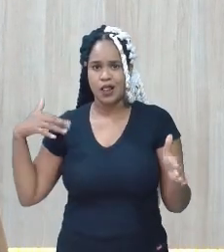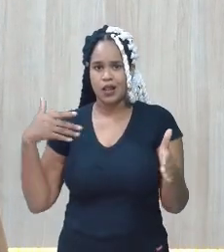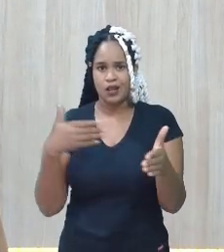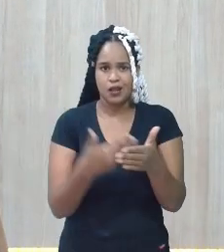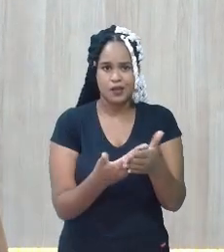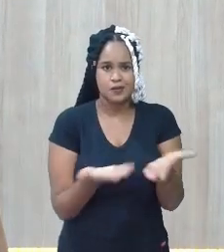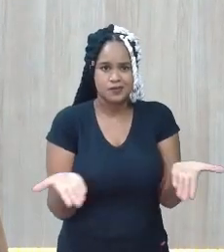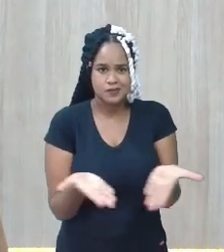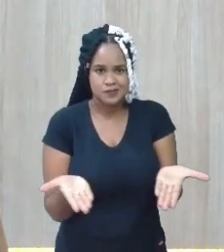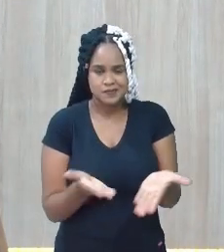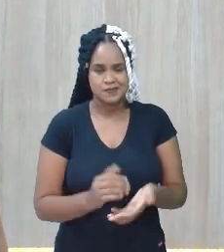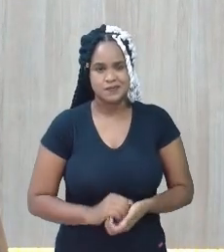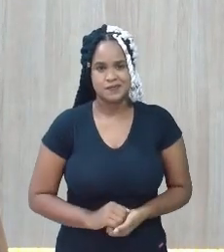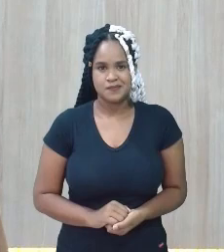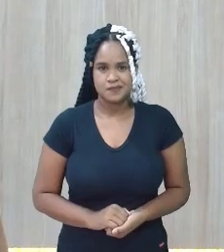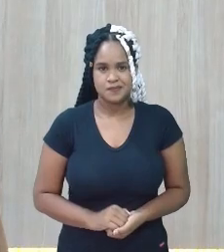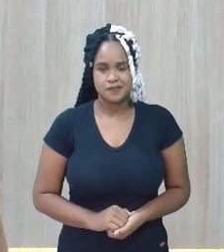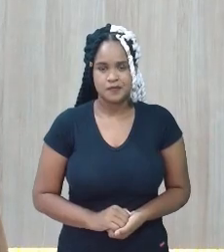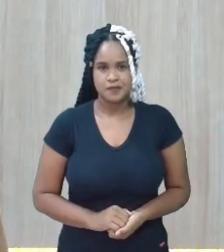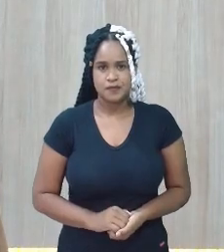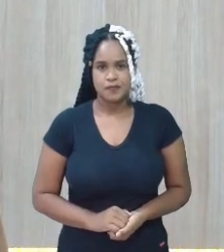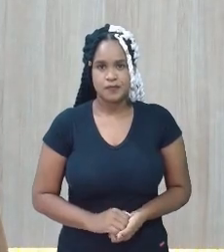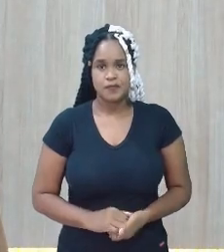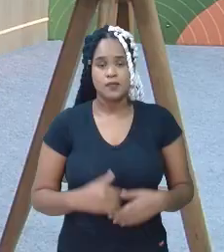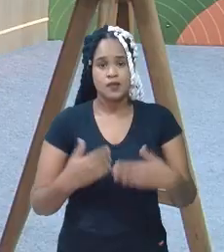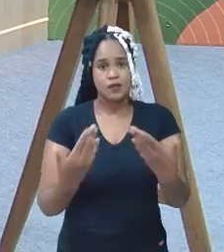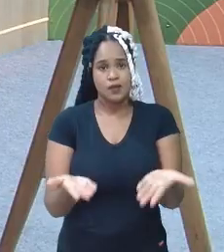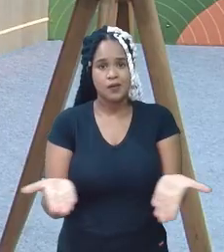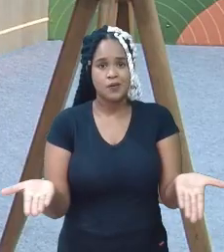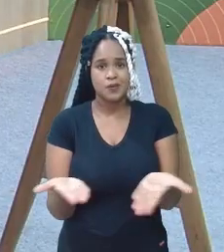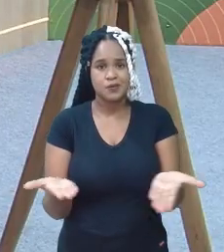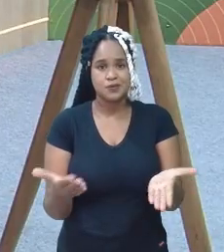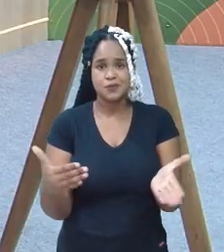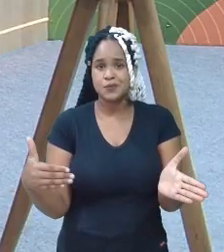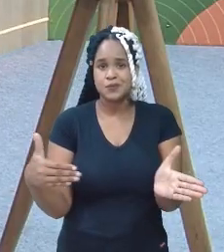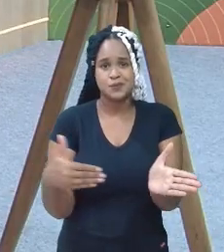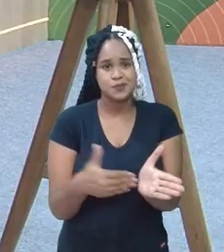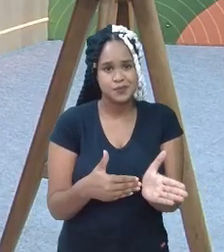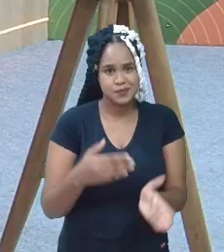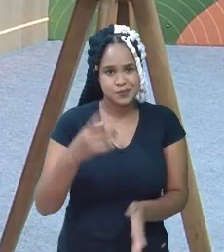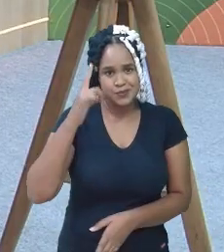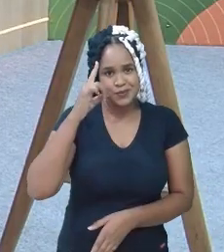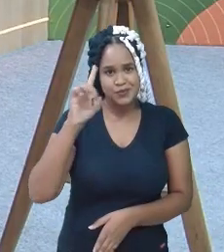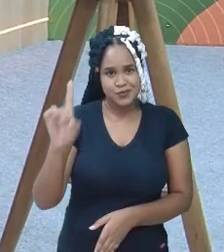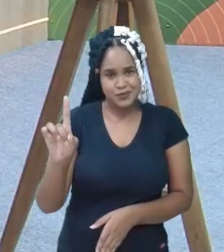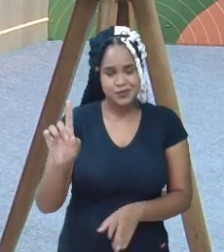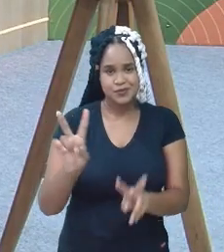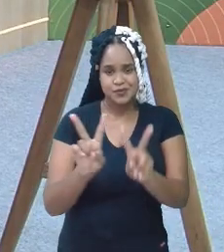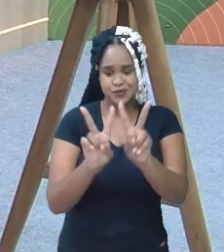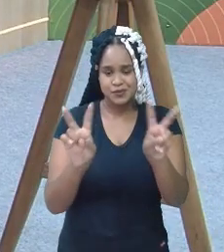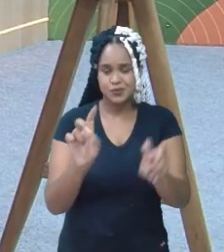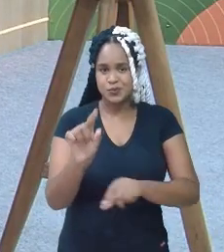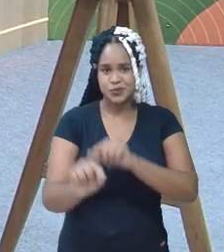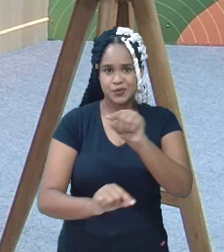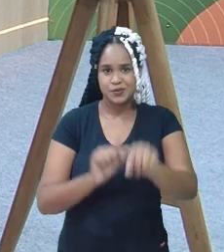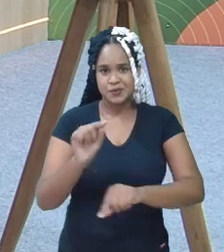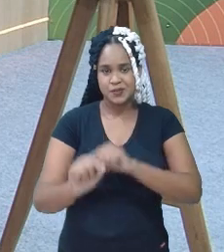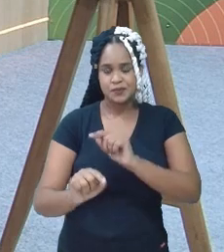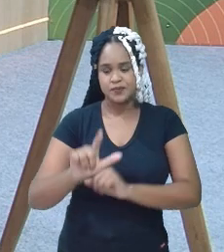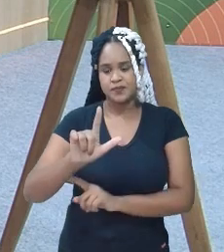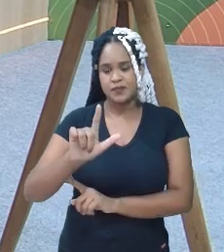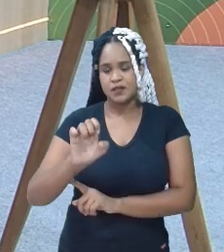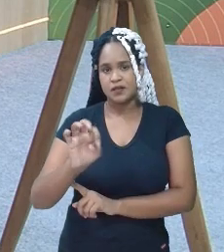hoje. Bom, chegamos no nosso último dia sobre letramento digital. No nosso